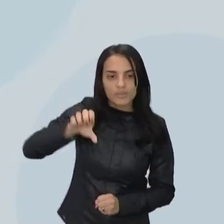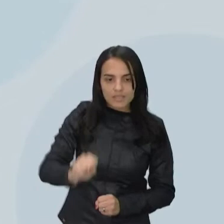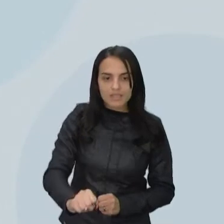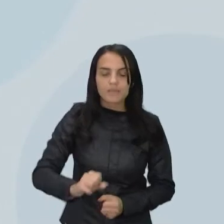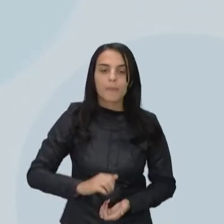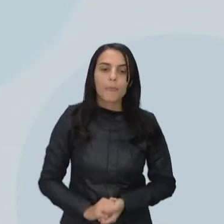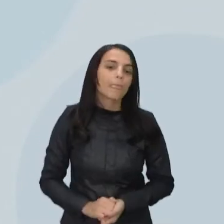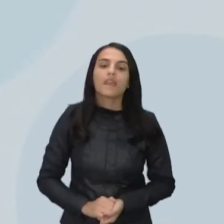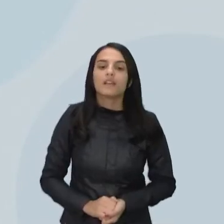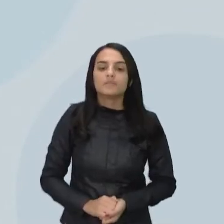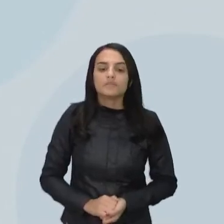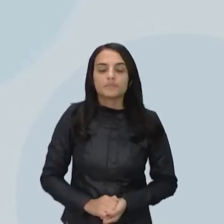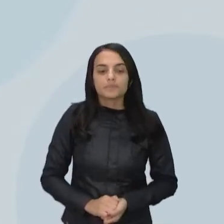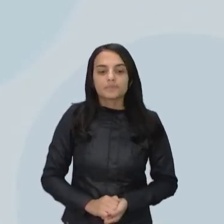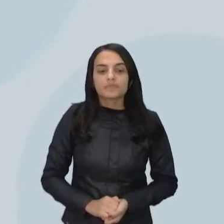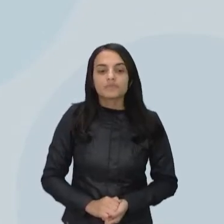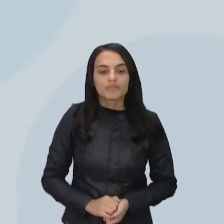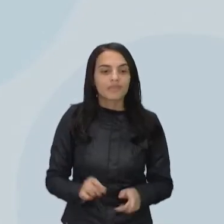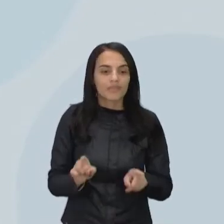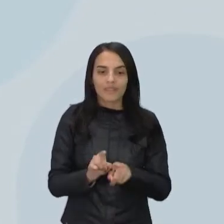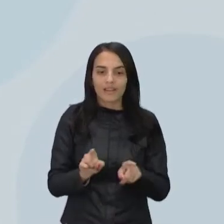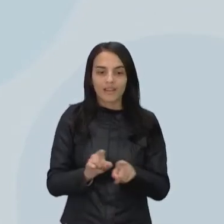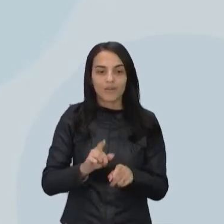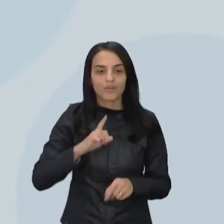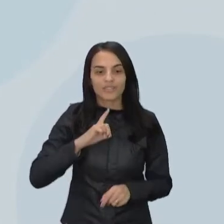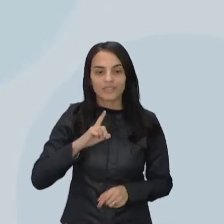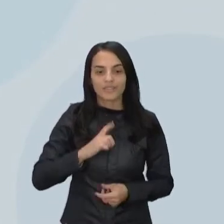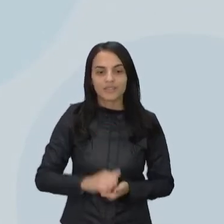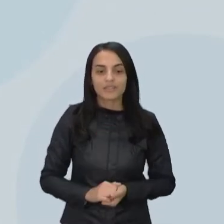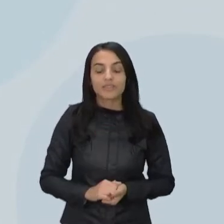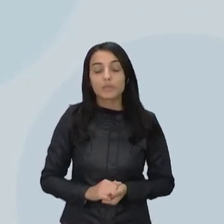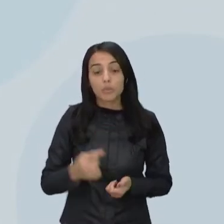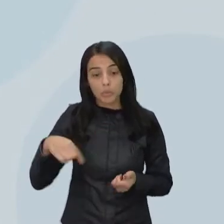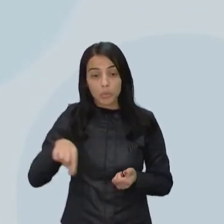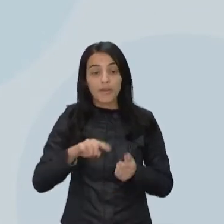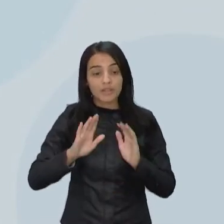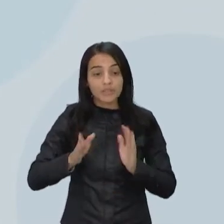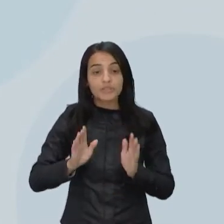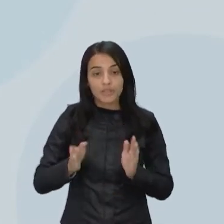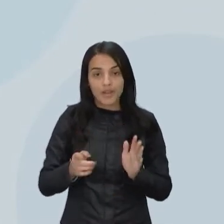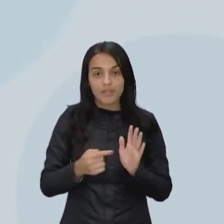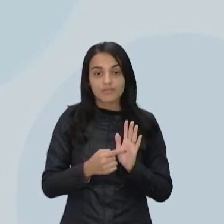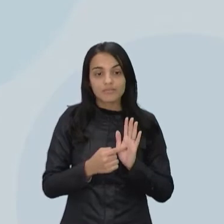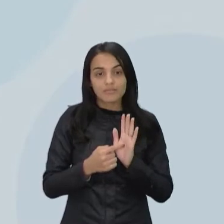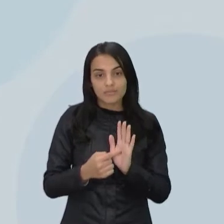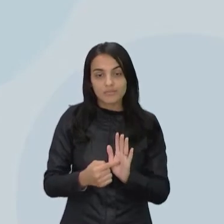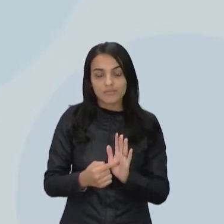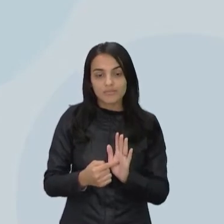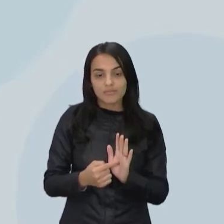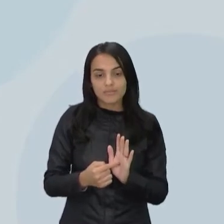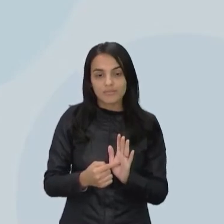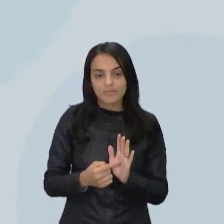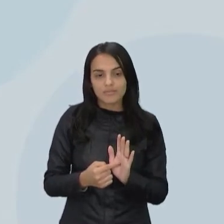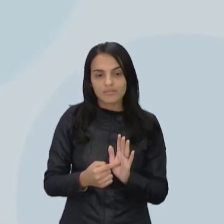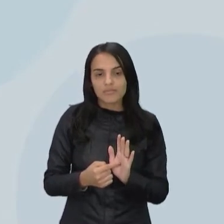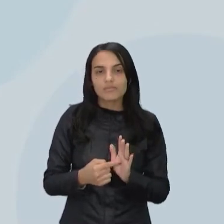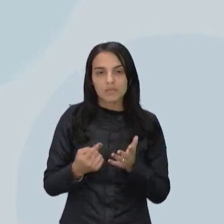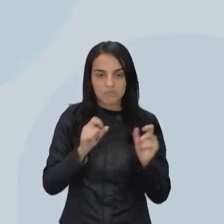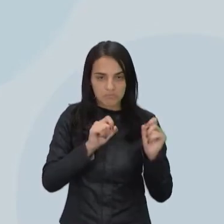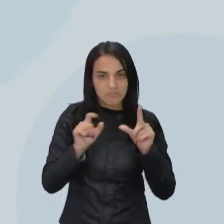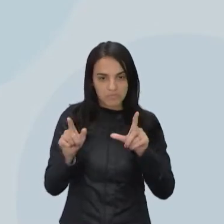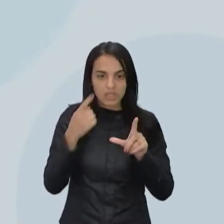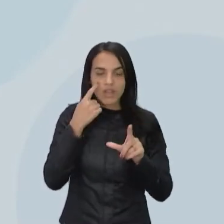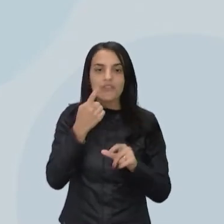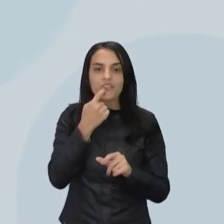LED. E a lâmpada de Moser? Bom, a gente tinha deixado até aí, até tinha destacado